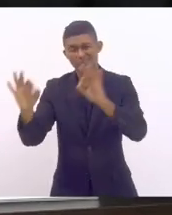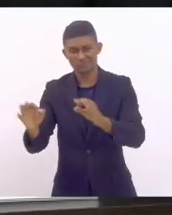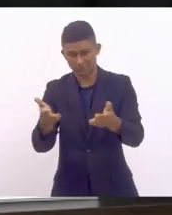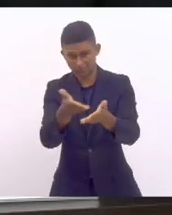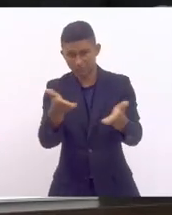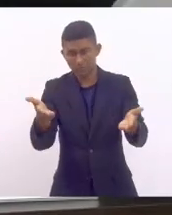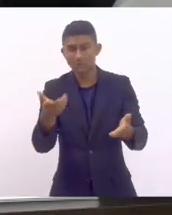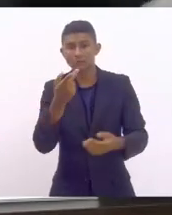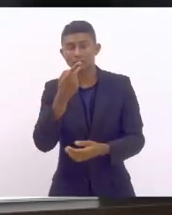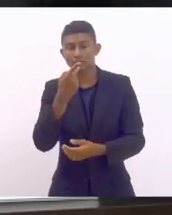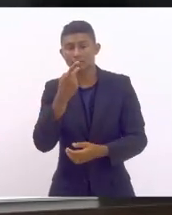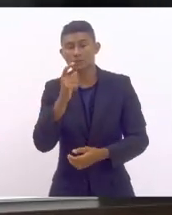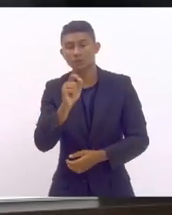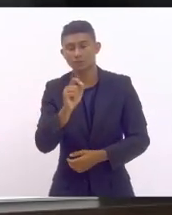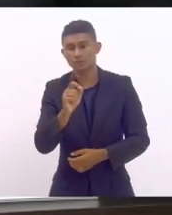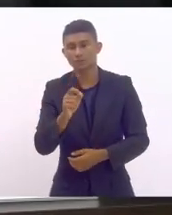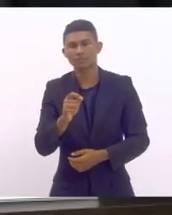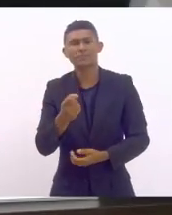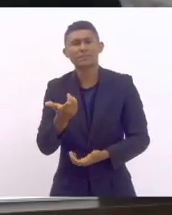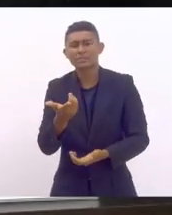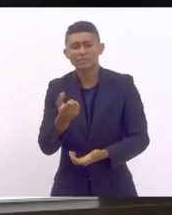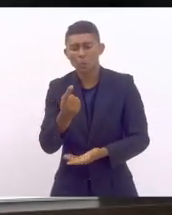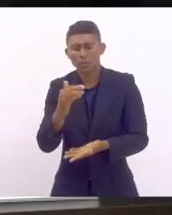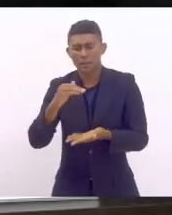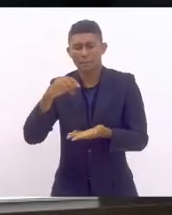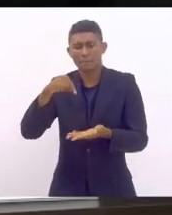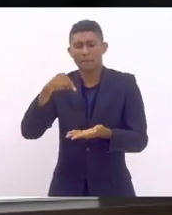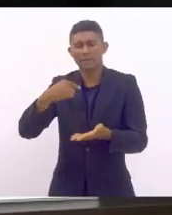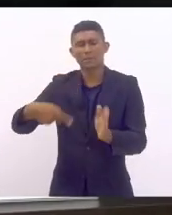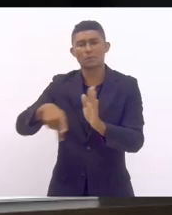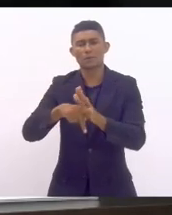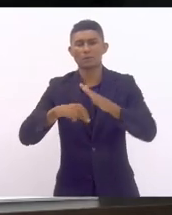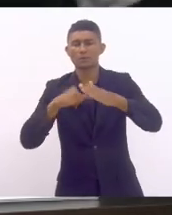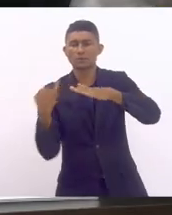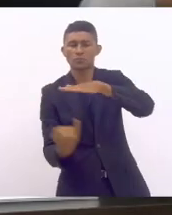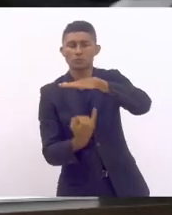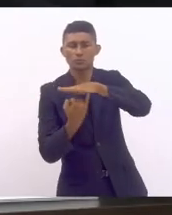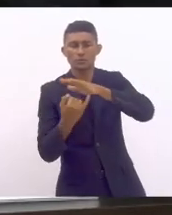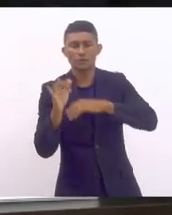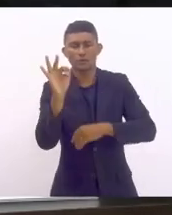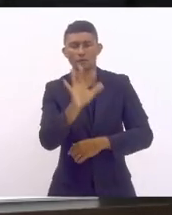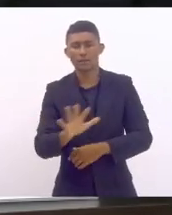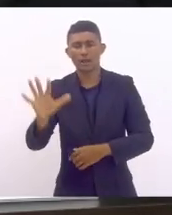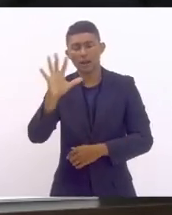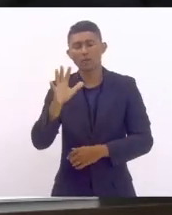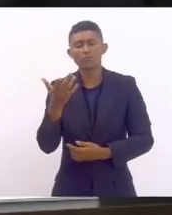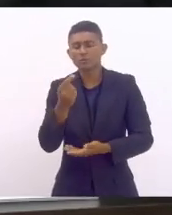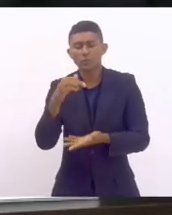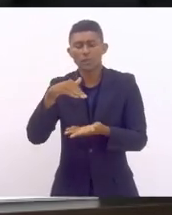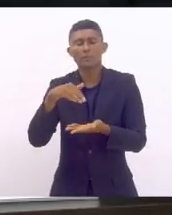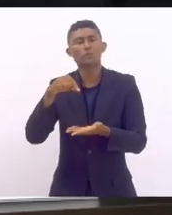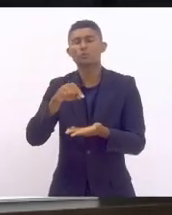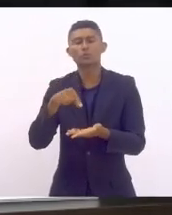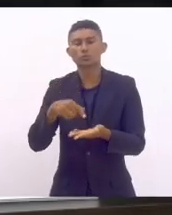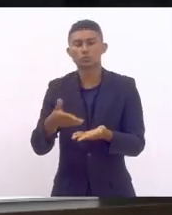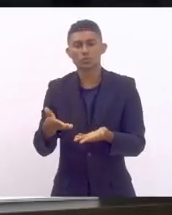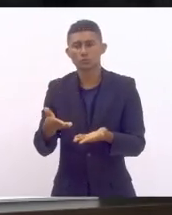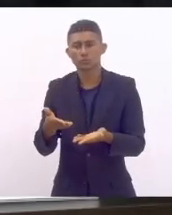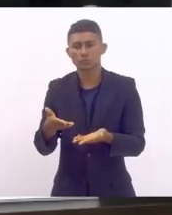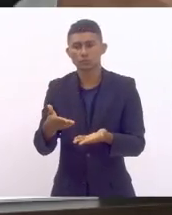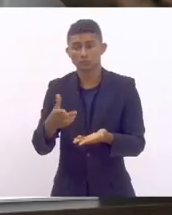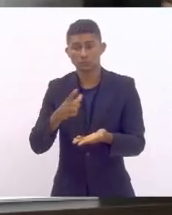da informação O que que significa um orçamento de uma instituição não é de educação Feder é basicamente ela tá dentro de